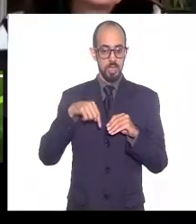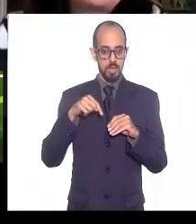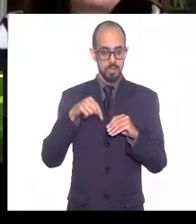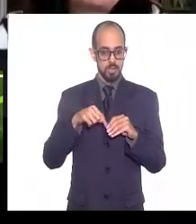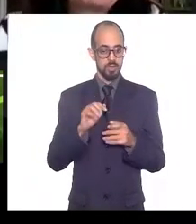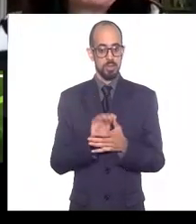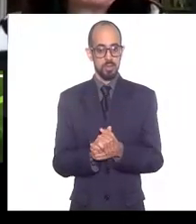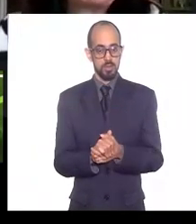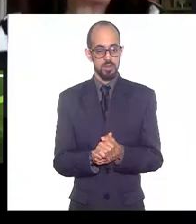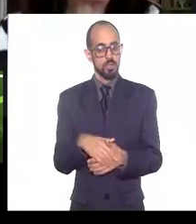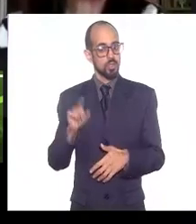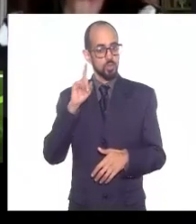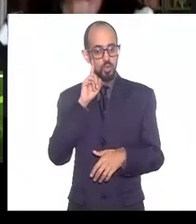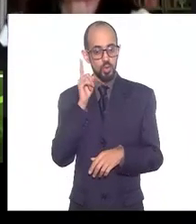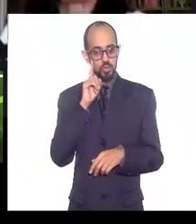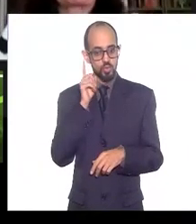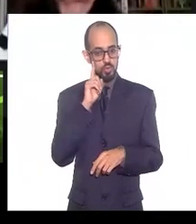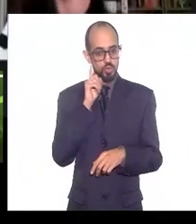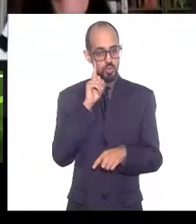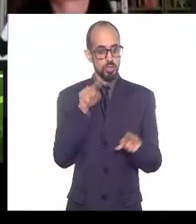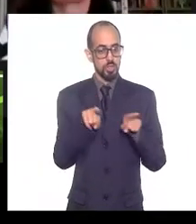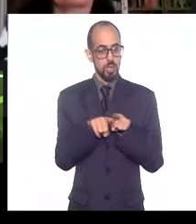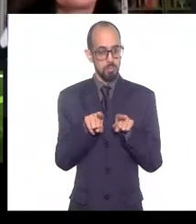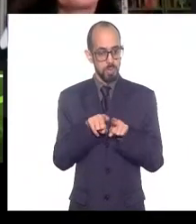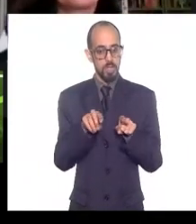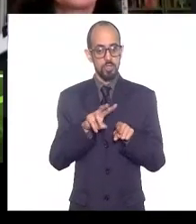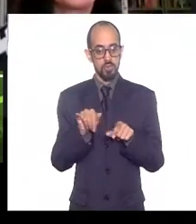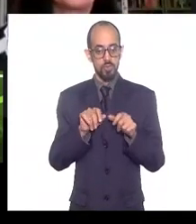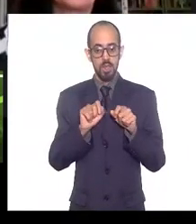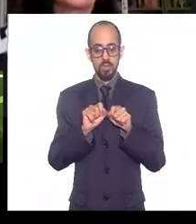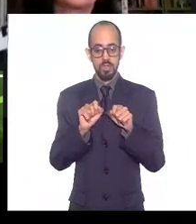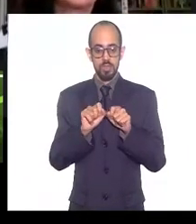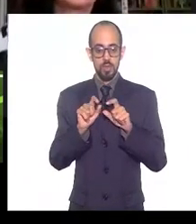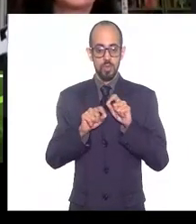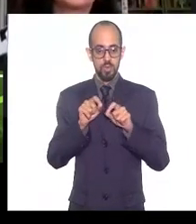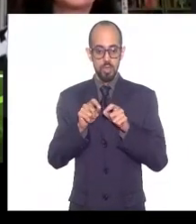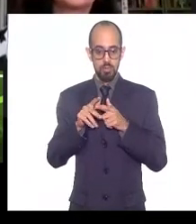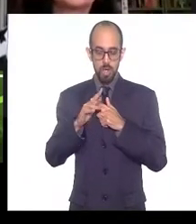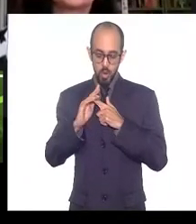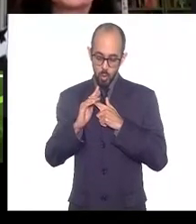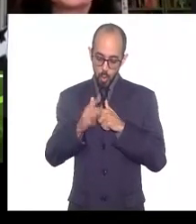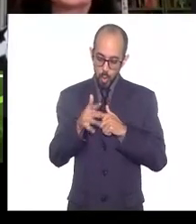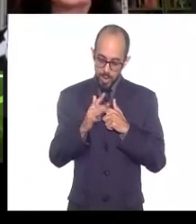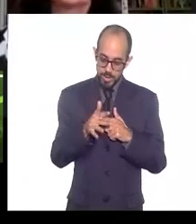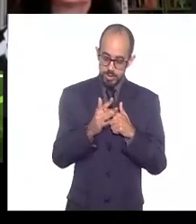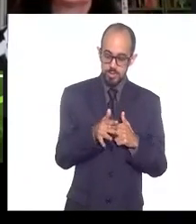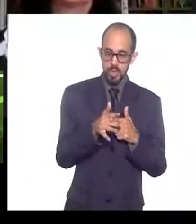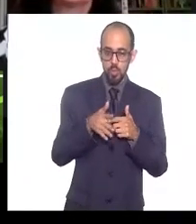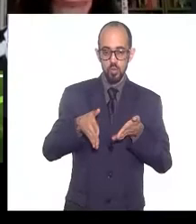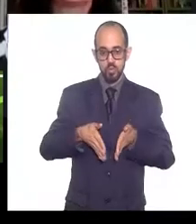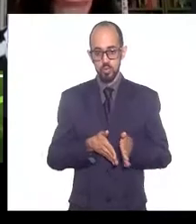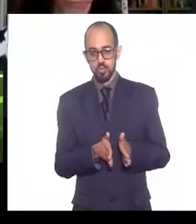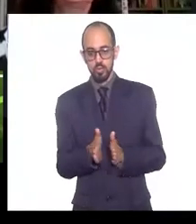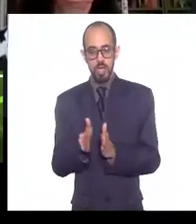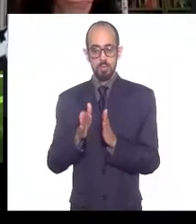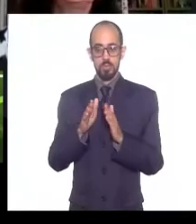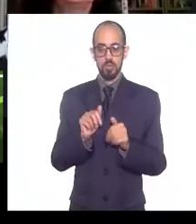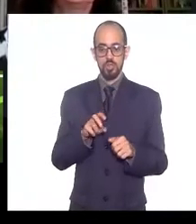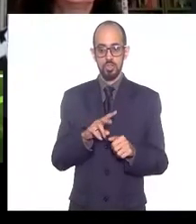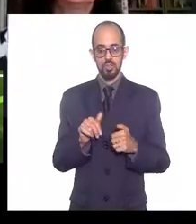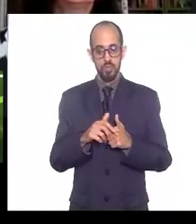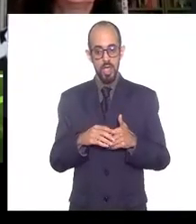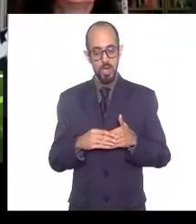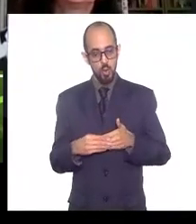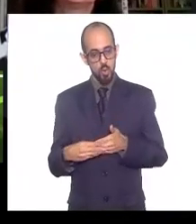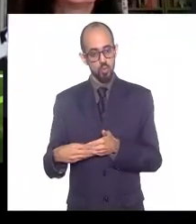a cada dia a gente vai fazendo, sabe, Margarete, uma correção de rumos, né? A gente vai